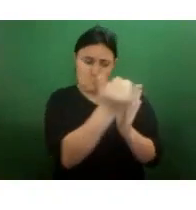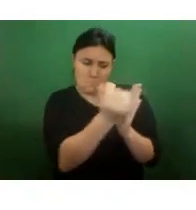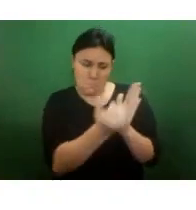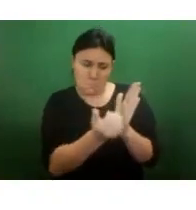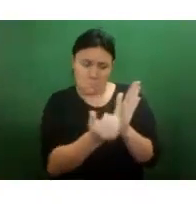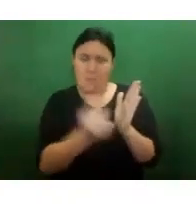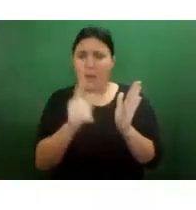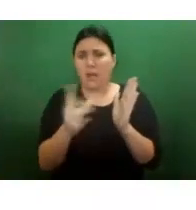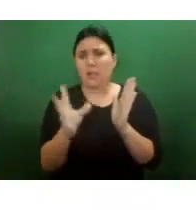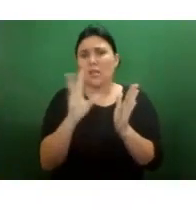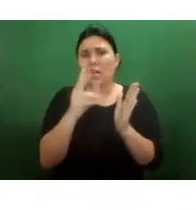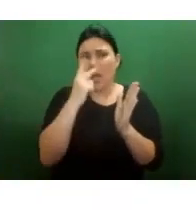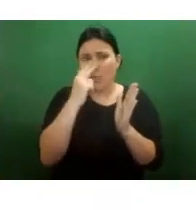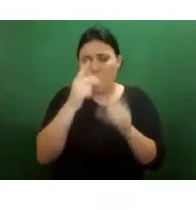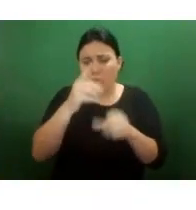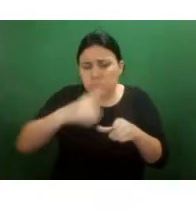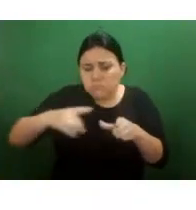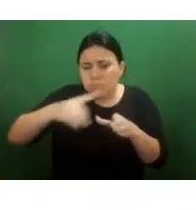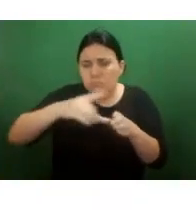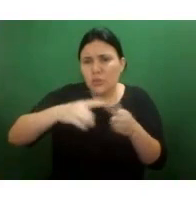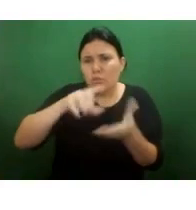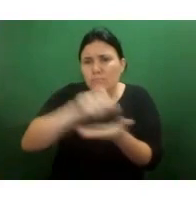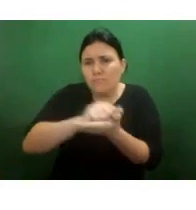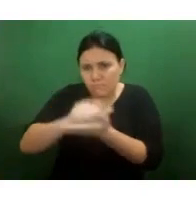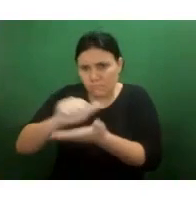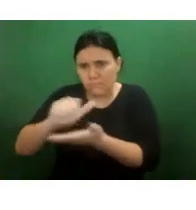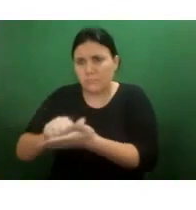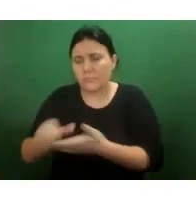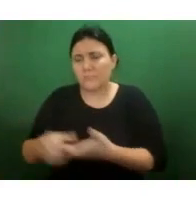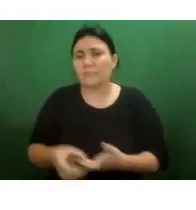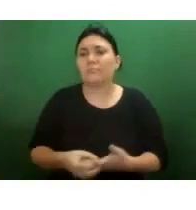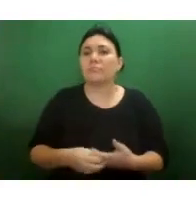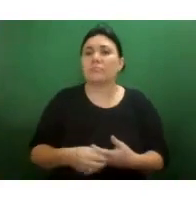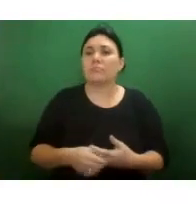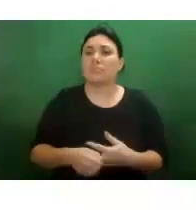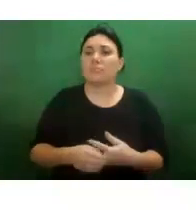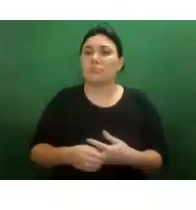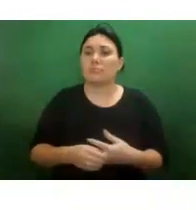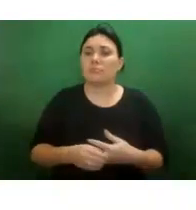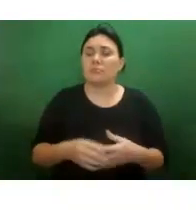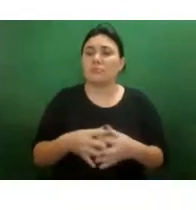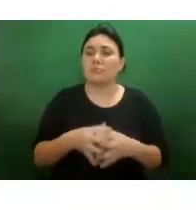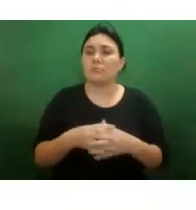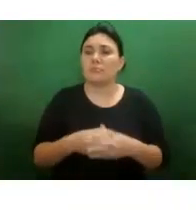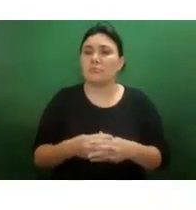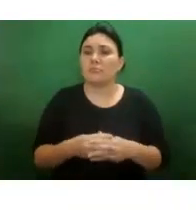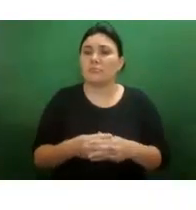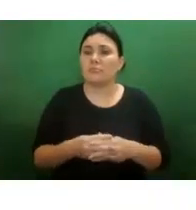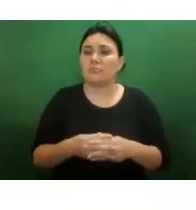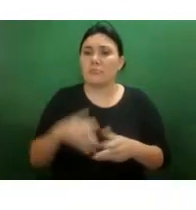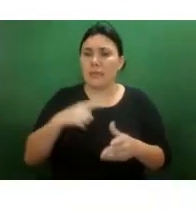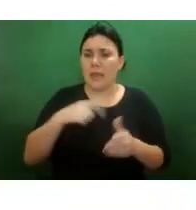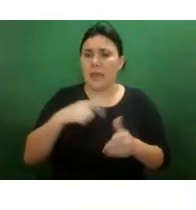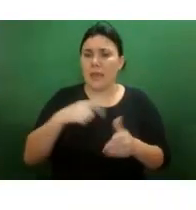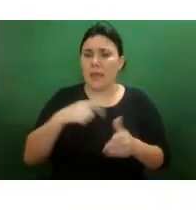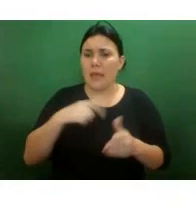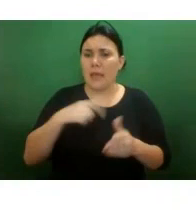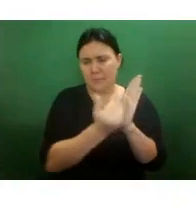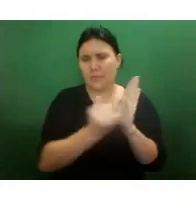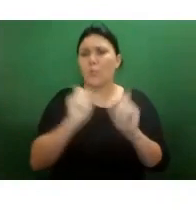né? Essas notas introdutórias, elas contêm. Deixa eu localizar aqui.